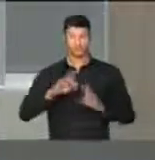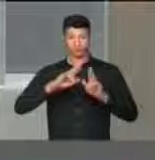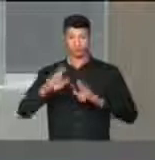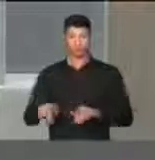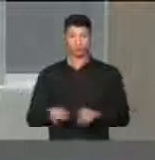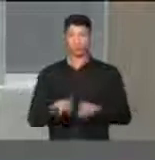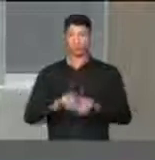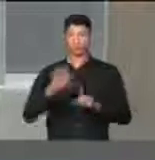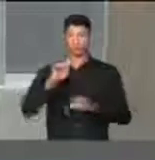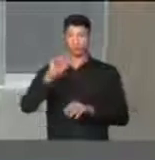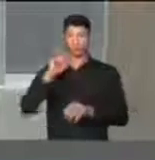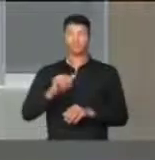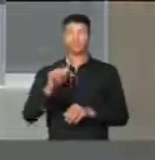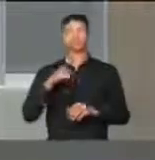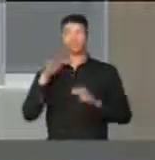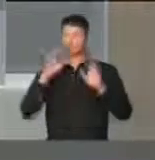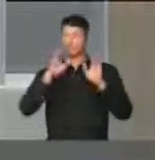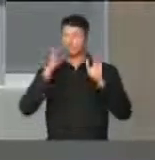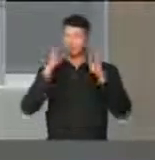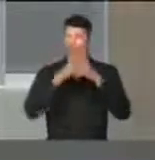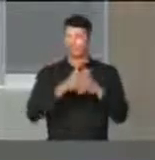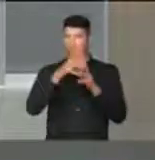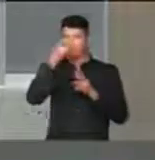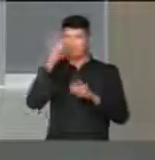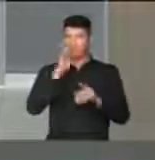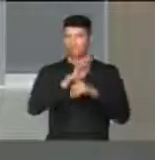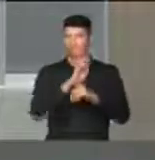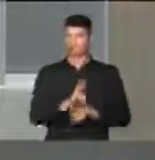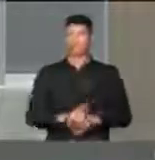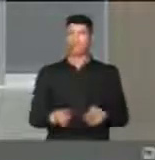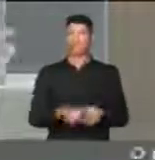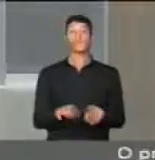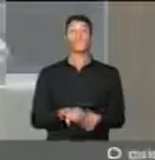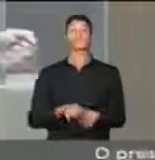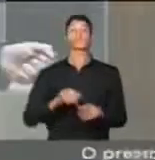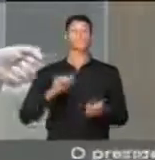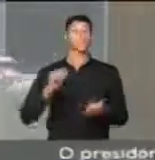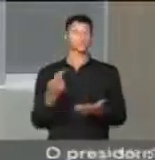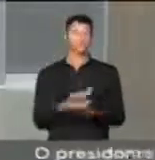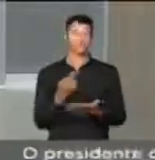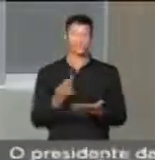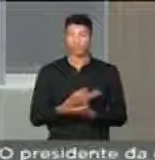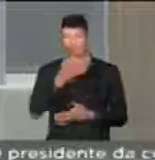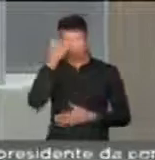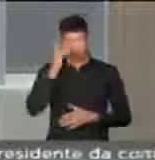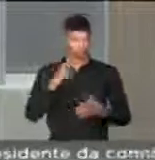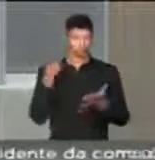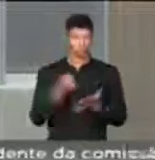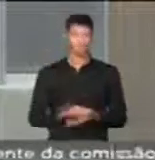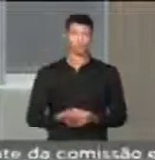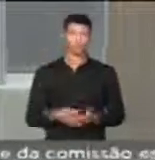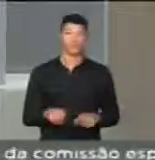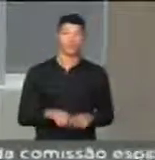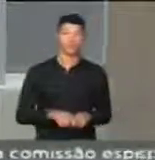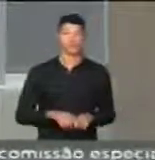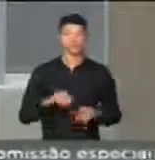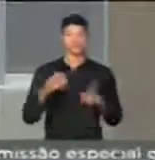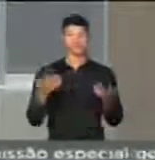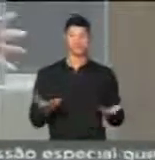e taxas, que é complicado para quem fiscaliza e inadequado para quem paga.